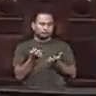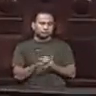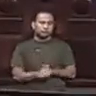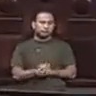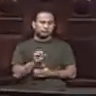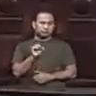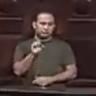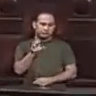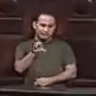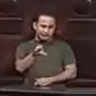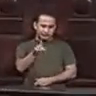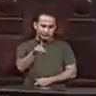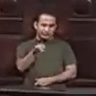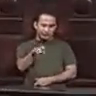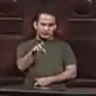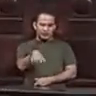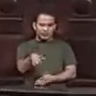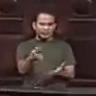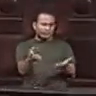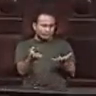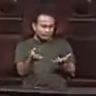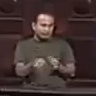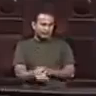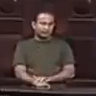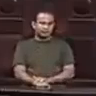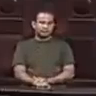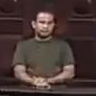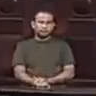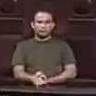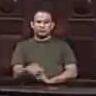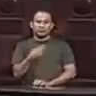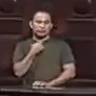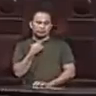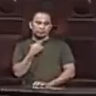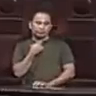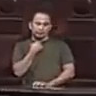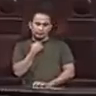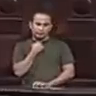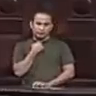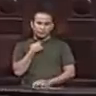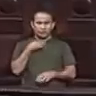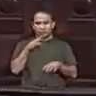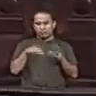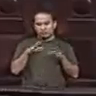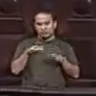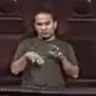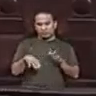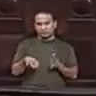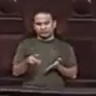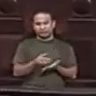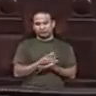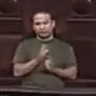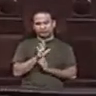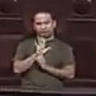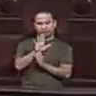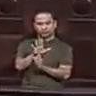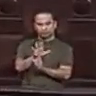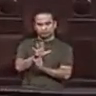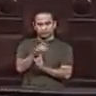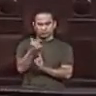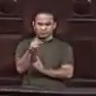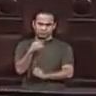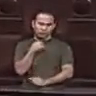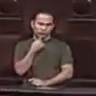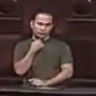requerimento, CPI é requerimento. Ponto. Em caso de requerimento, não pode, não depende da publicação em caso de requerimento. Não há